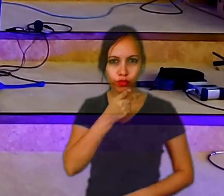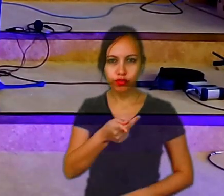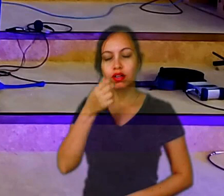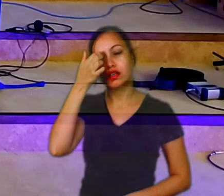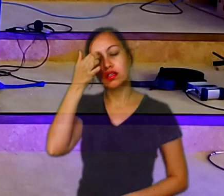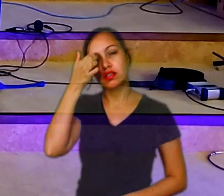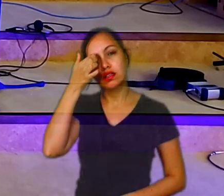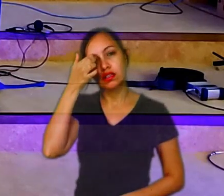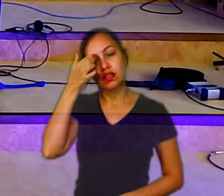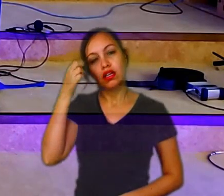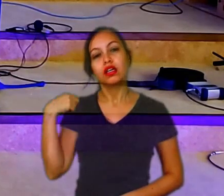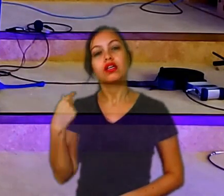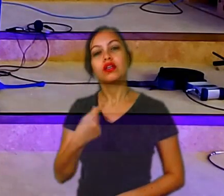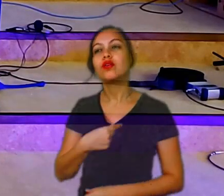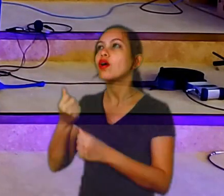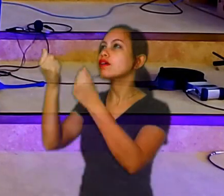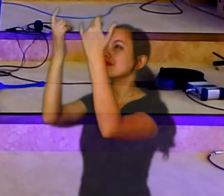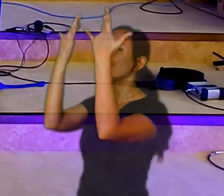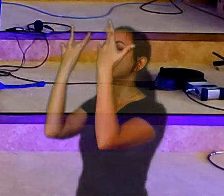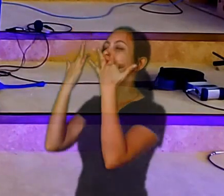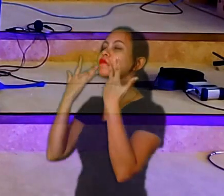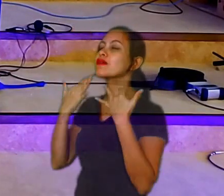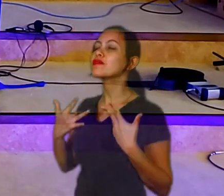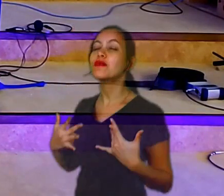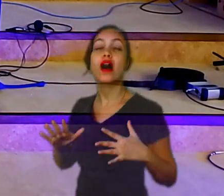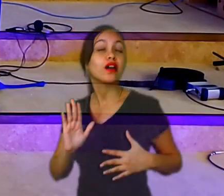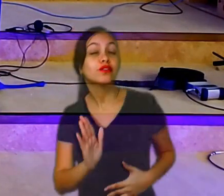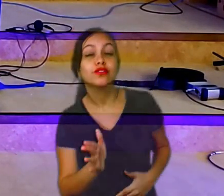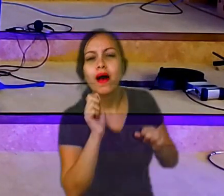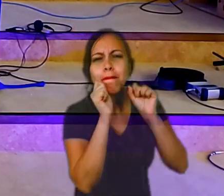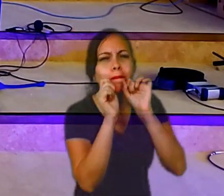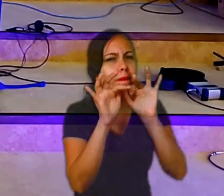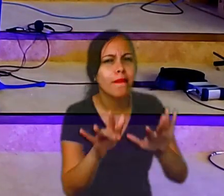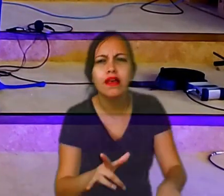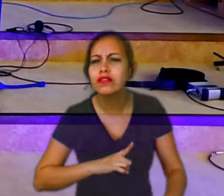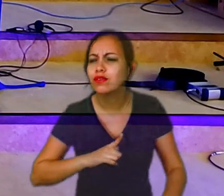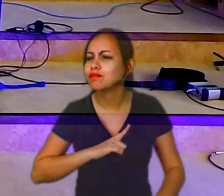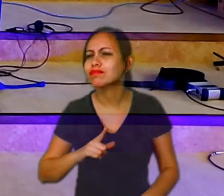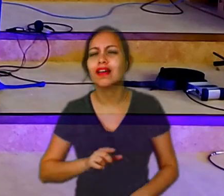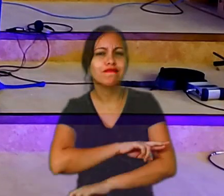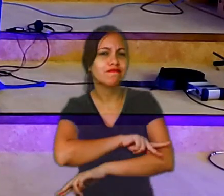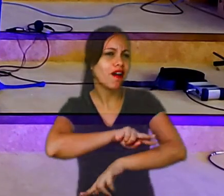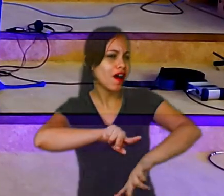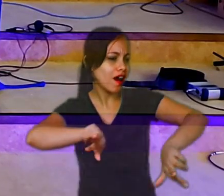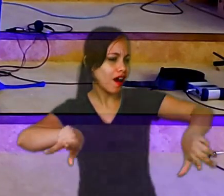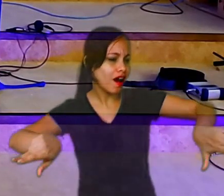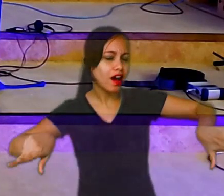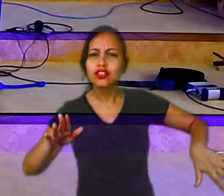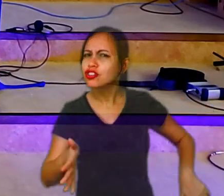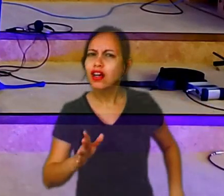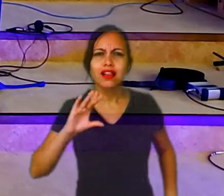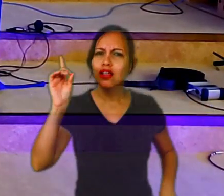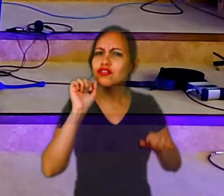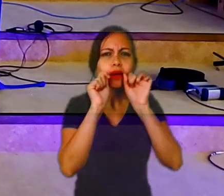somos abençoados com todas as sortes de bênção, todas as sortes de